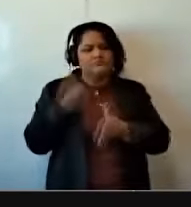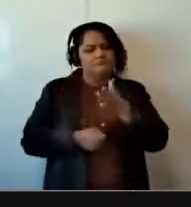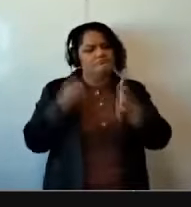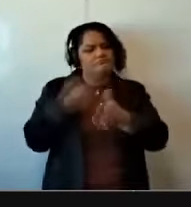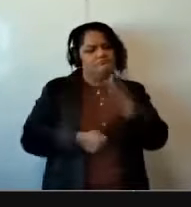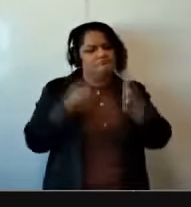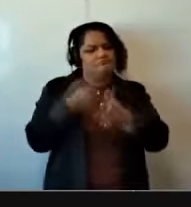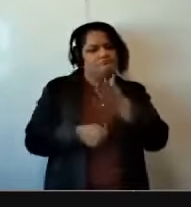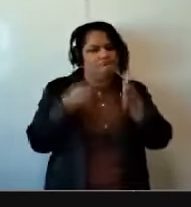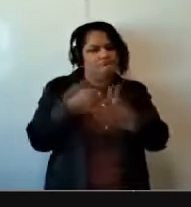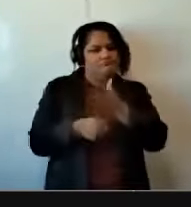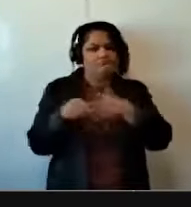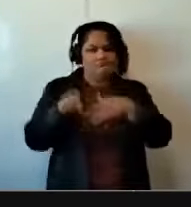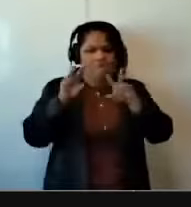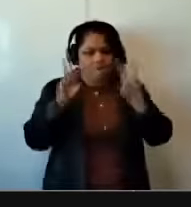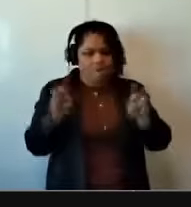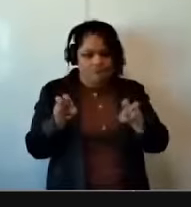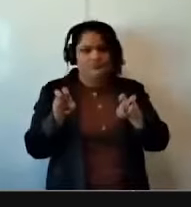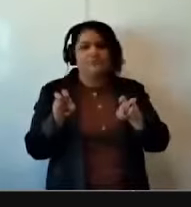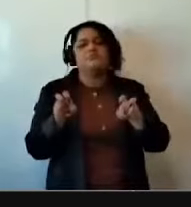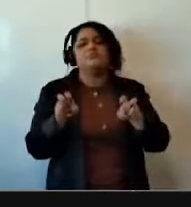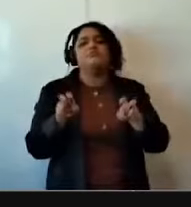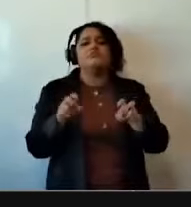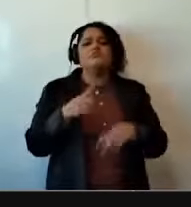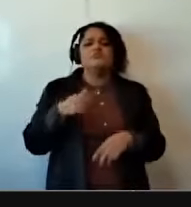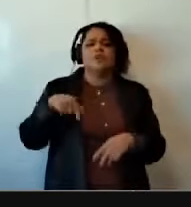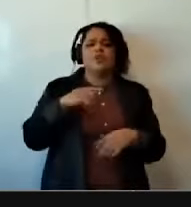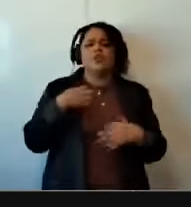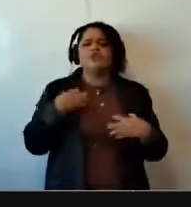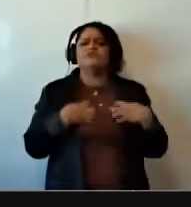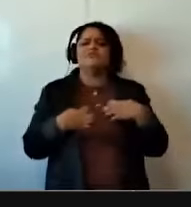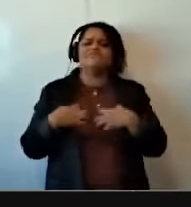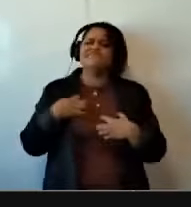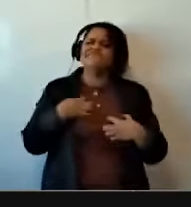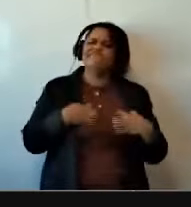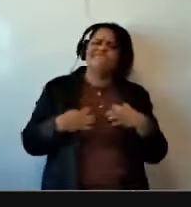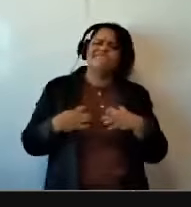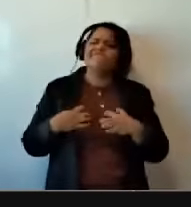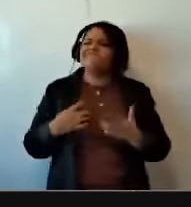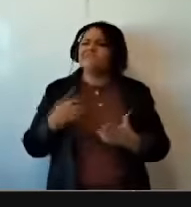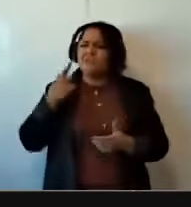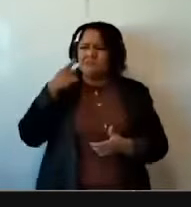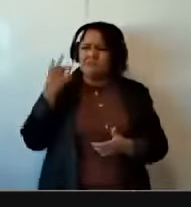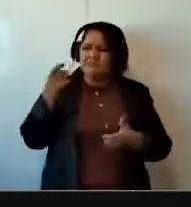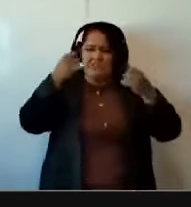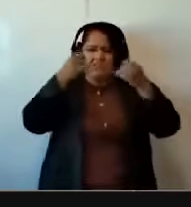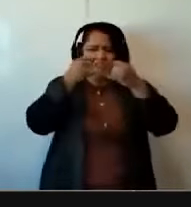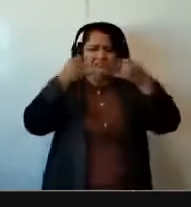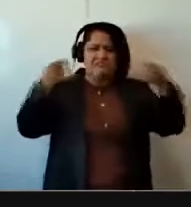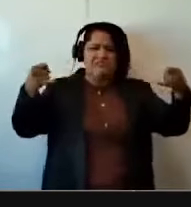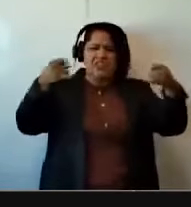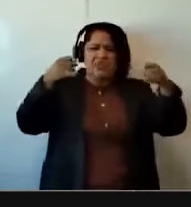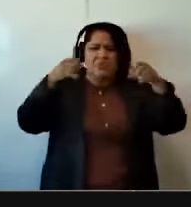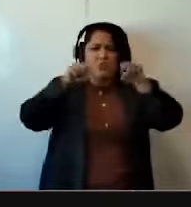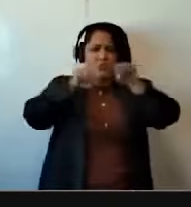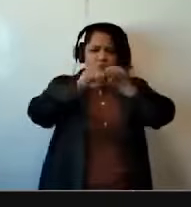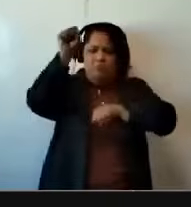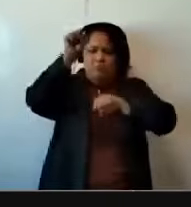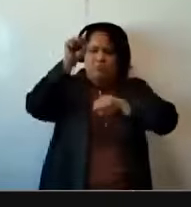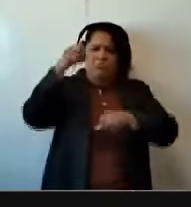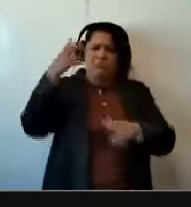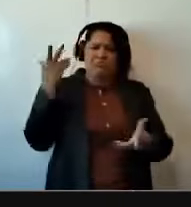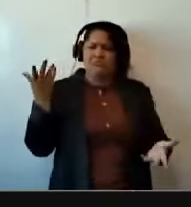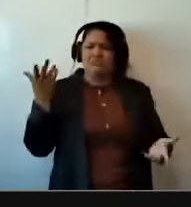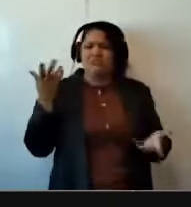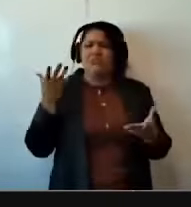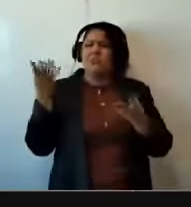De fato, nos incomoda andar na cidade e ver essa montoeira de cabo, de fio solto. Isso é um